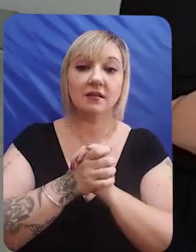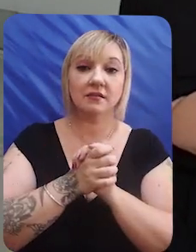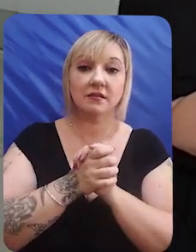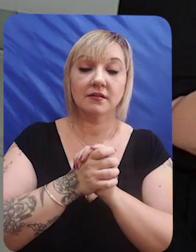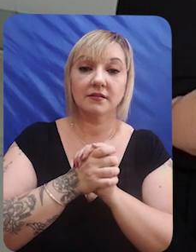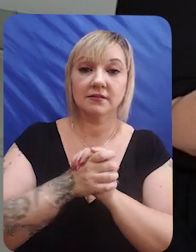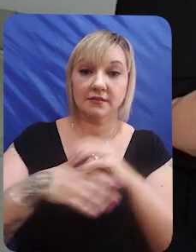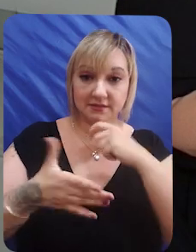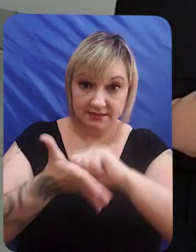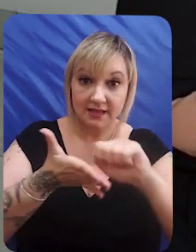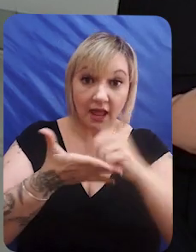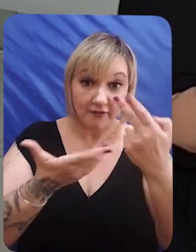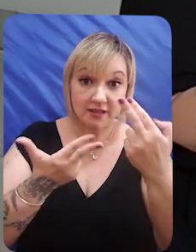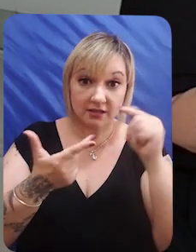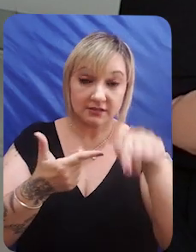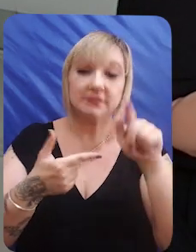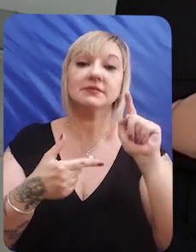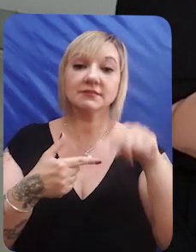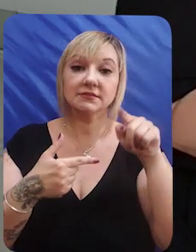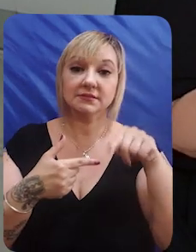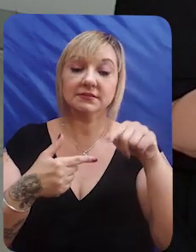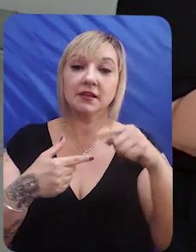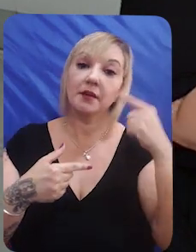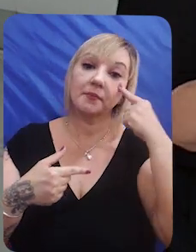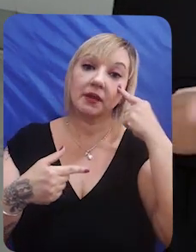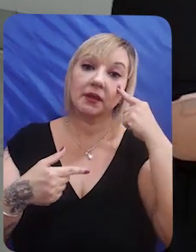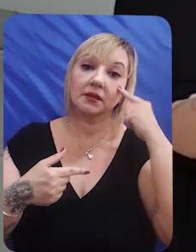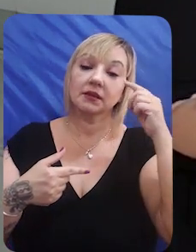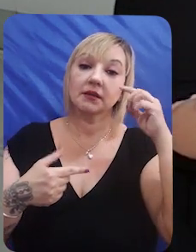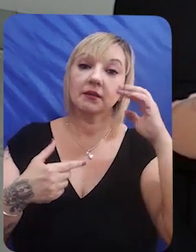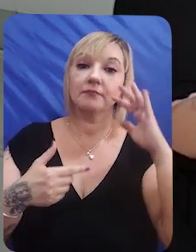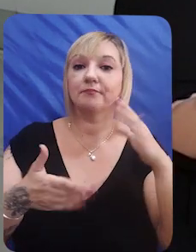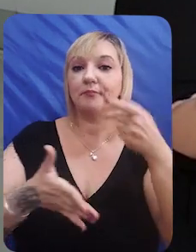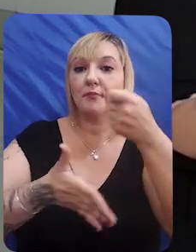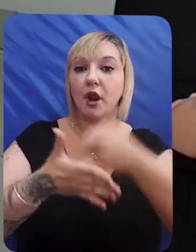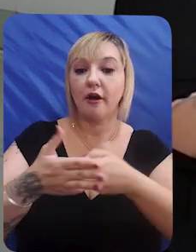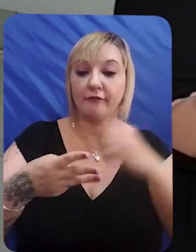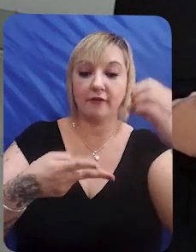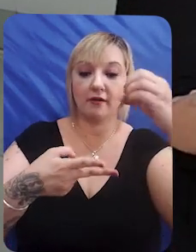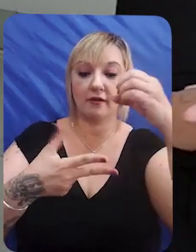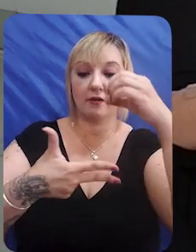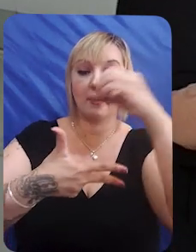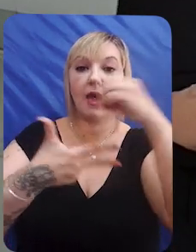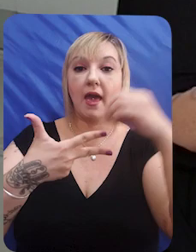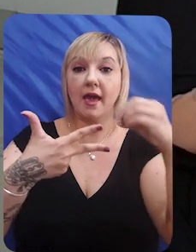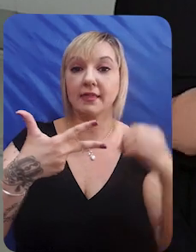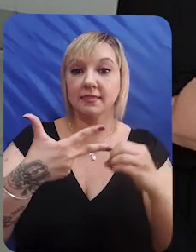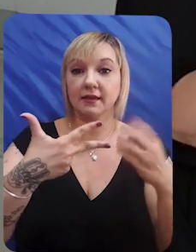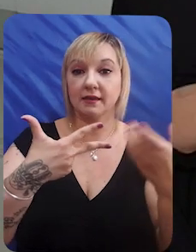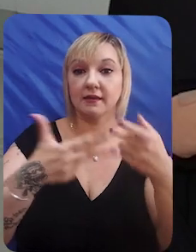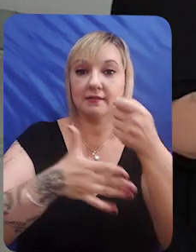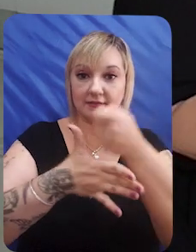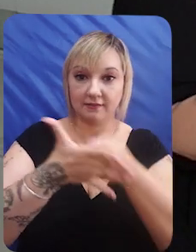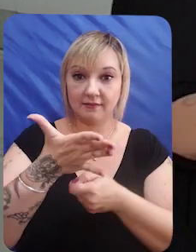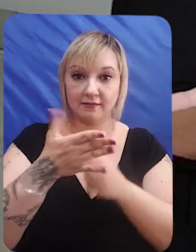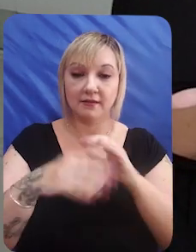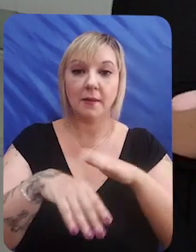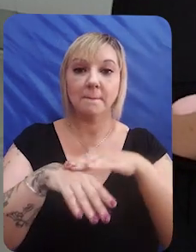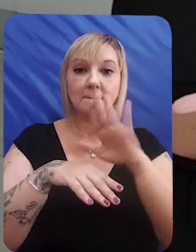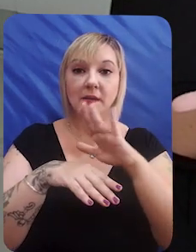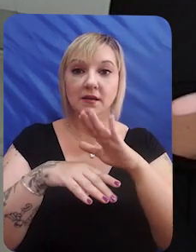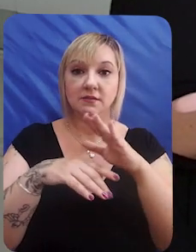mãe vou, ele escreve a redação assim. Exatamente, agora você imagina uma prova de Enem. E de redação. De redação, que é o que tem